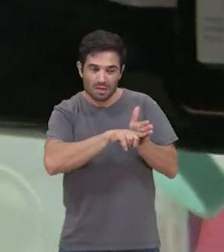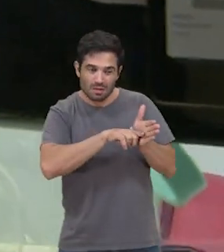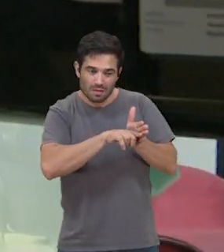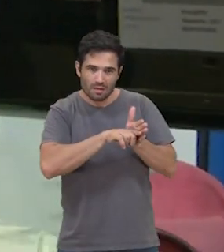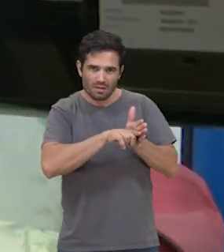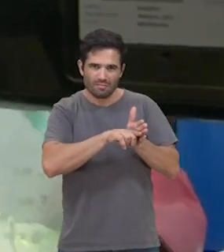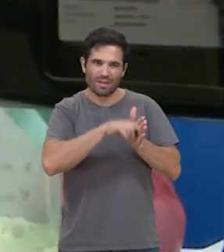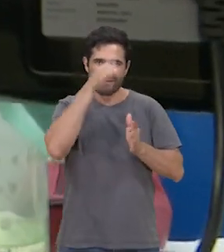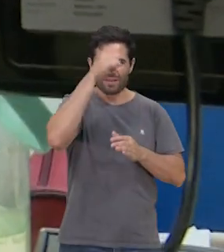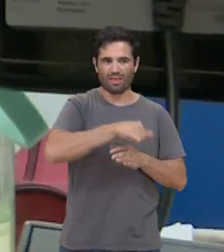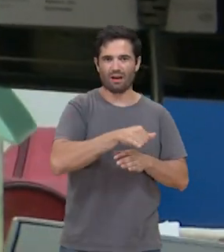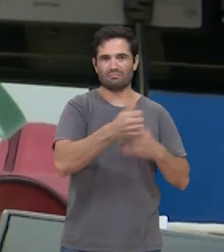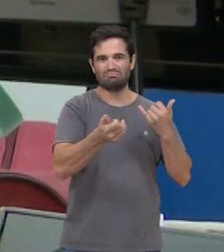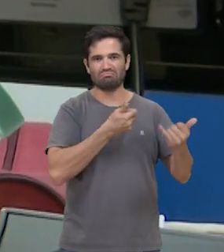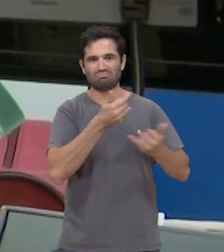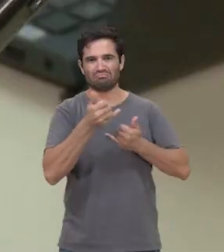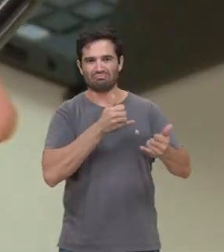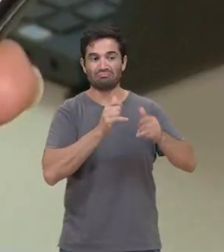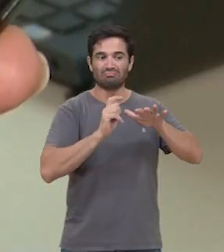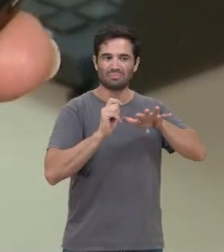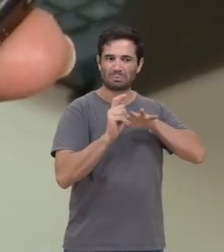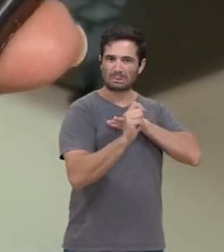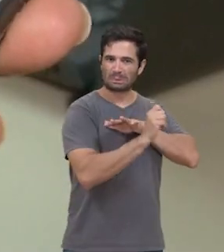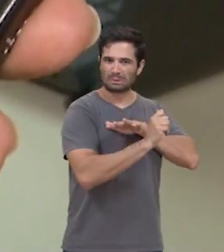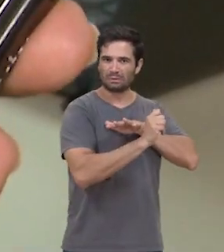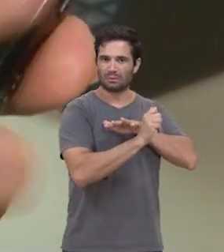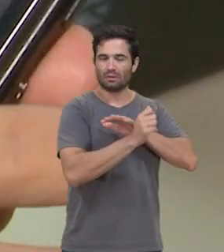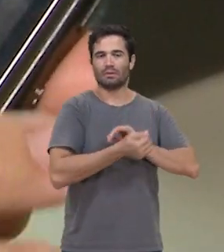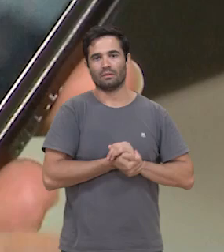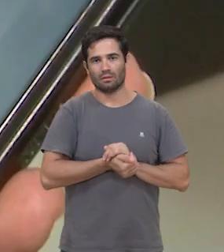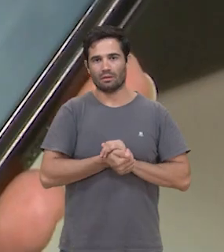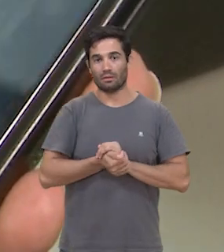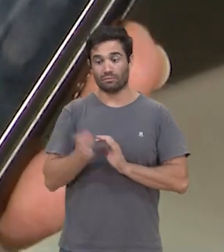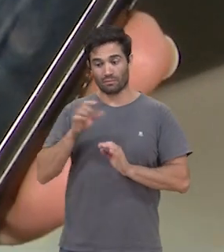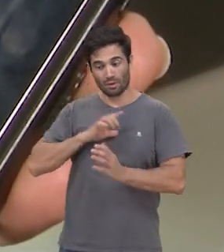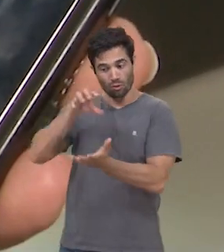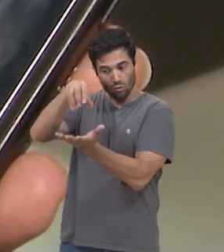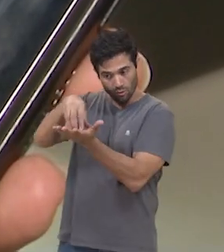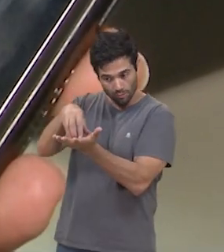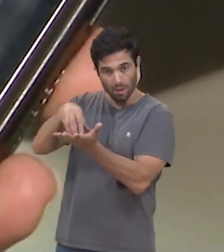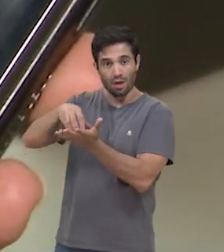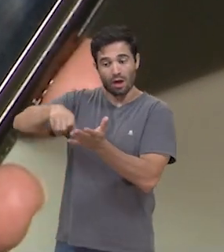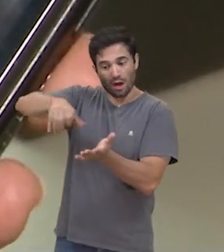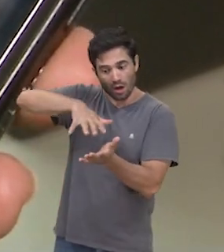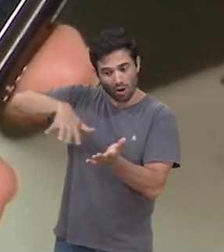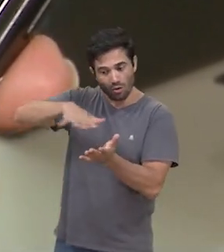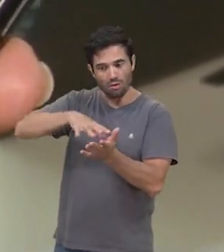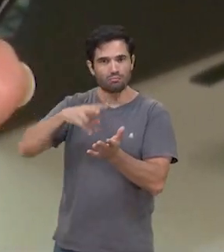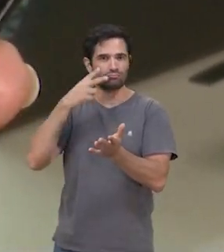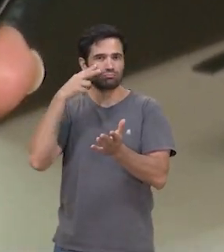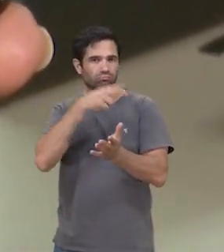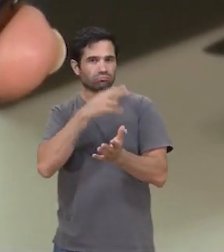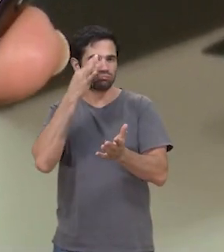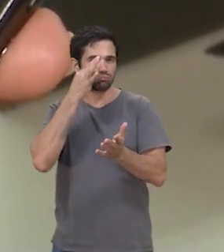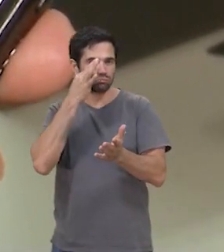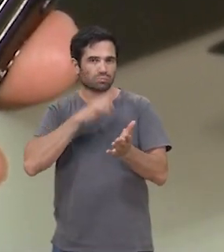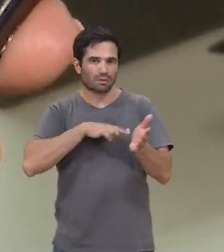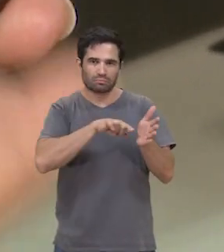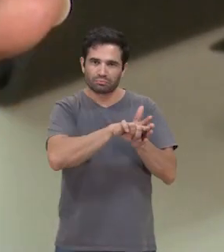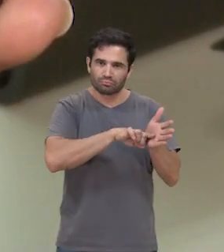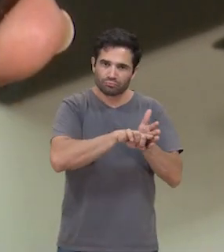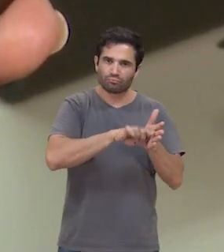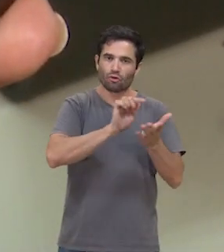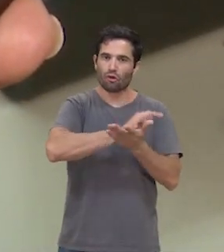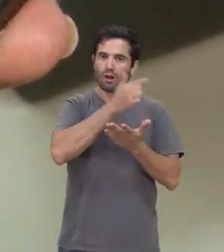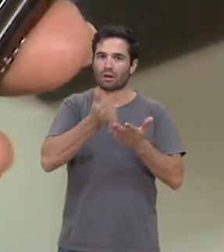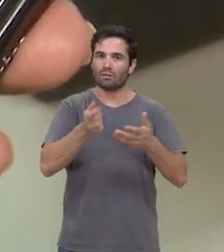pesquisa combate a desin ação e fake News agência Regional de checagem de fatos e produção de